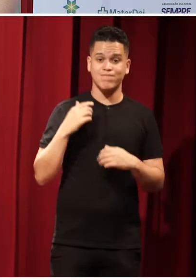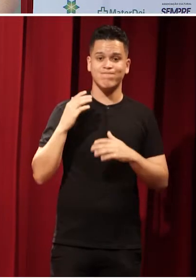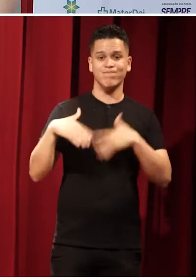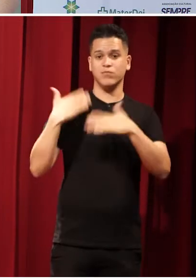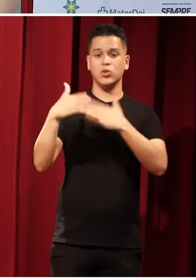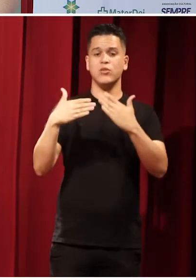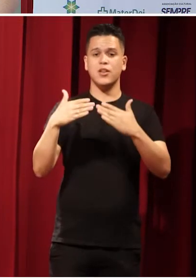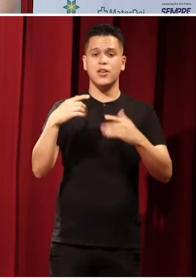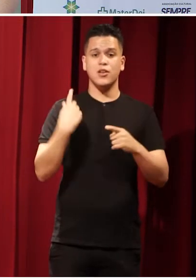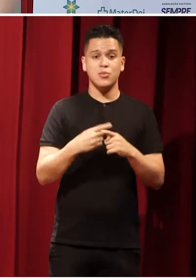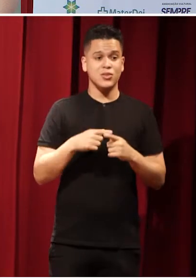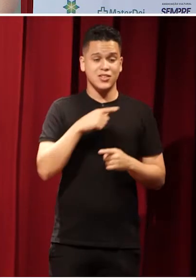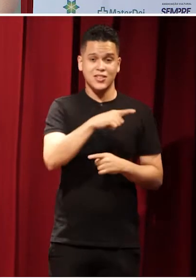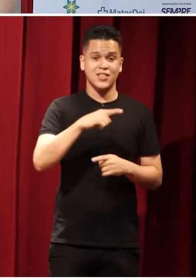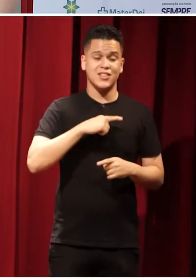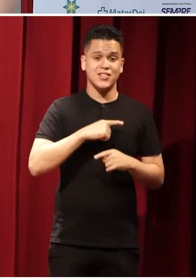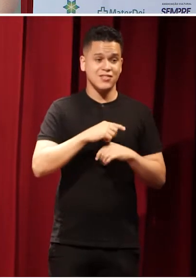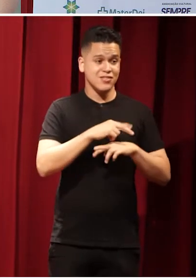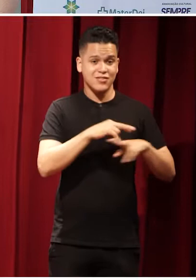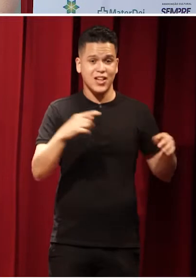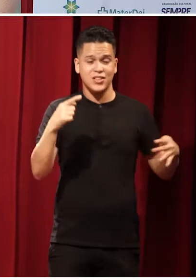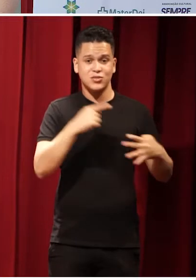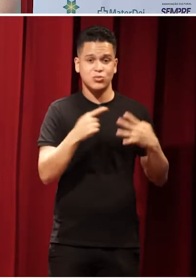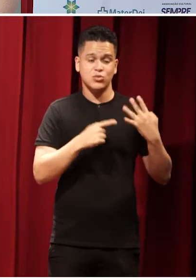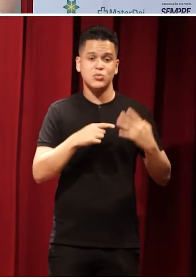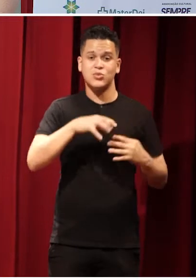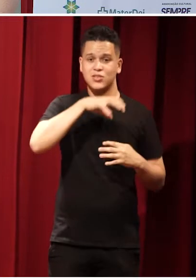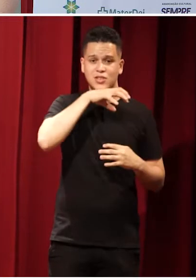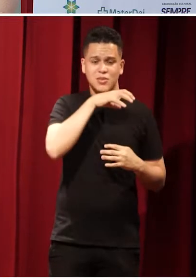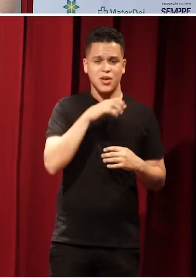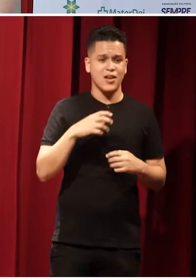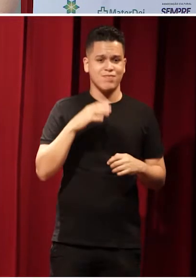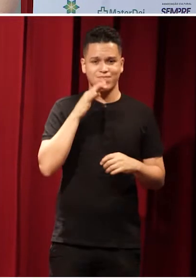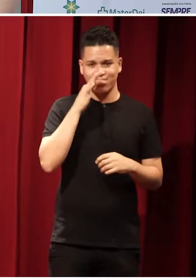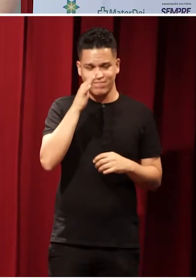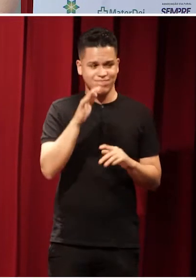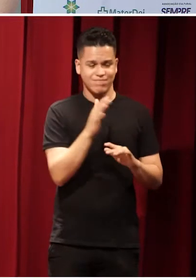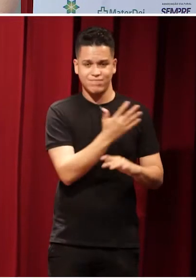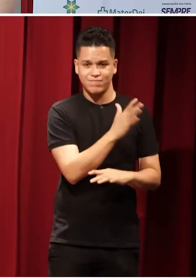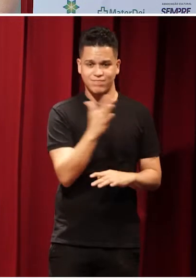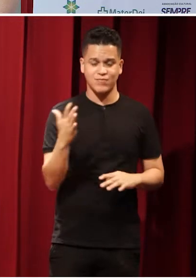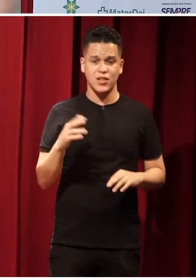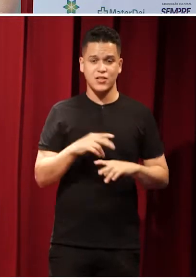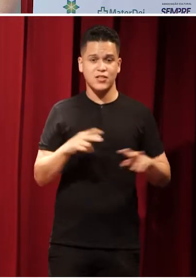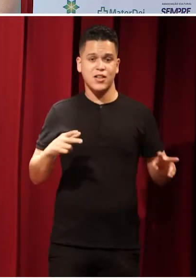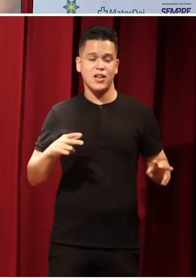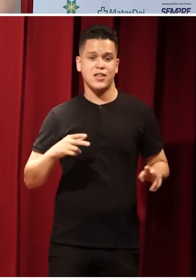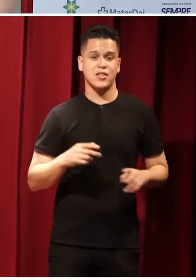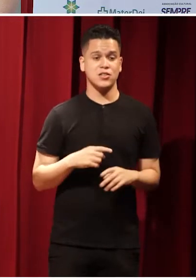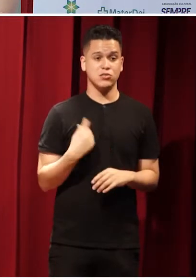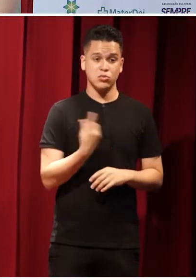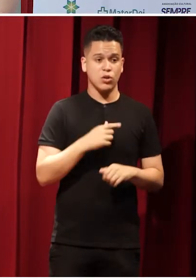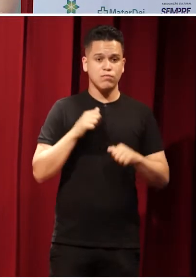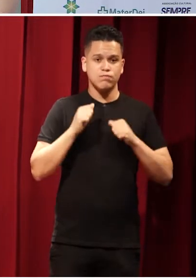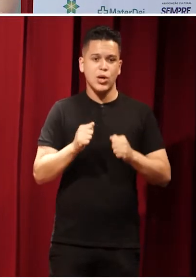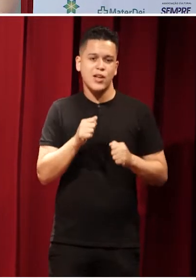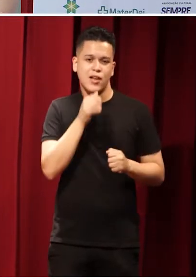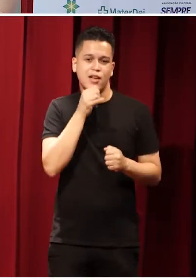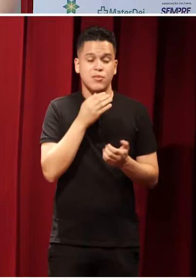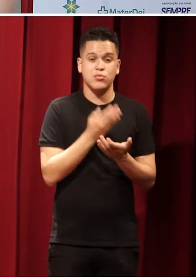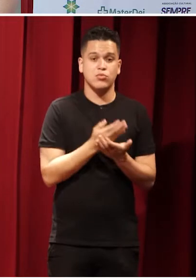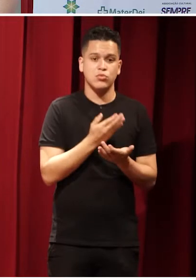e não aproveitado. Esse potencial de inovação tecnológica se refere a moléculas